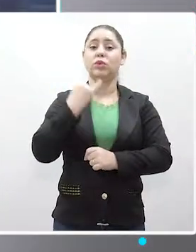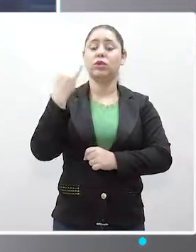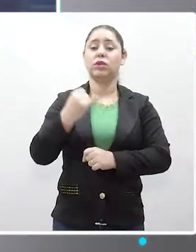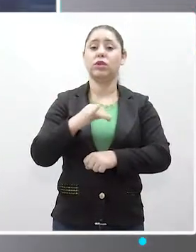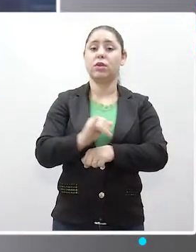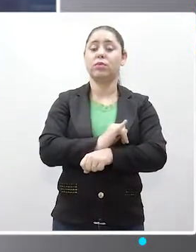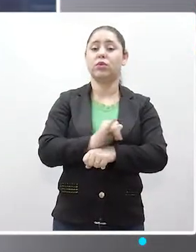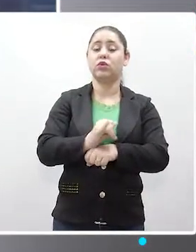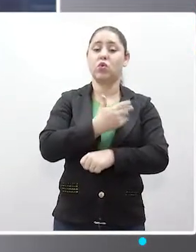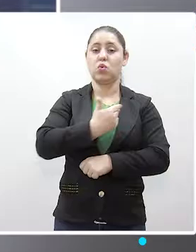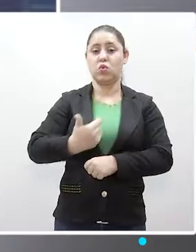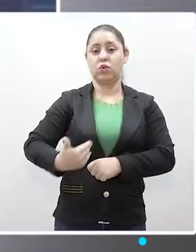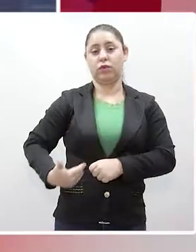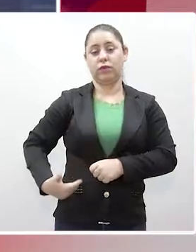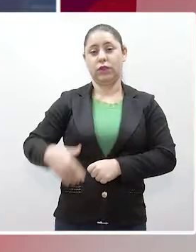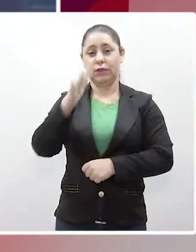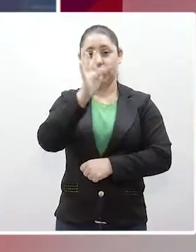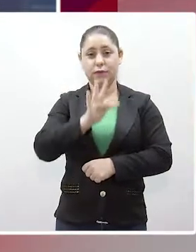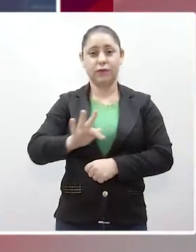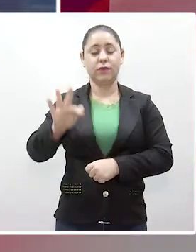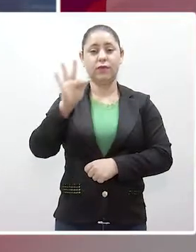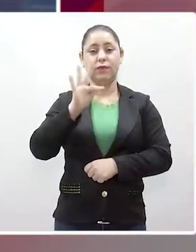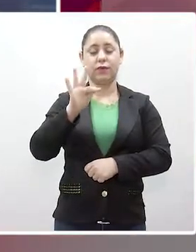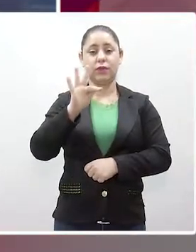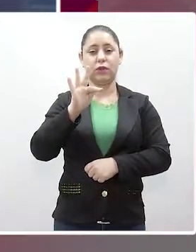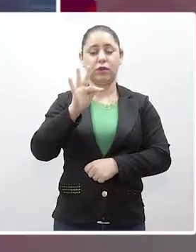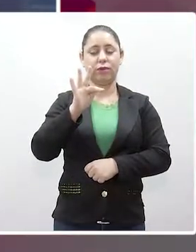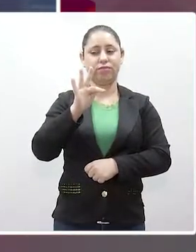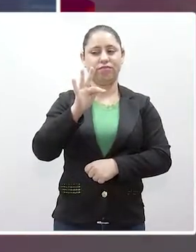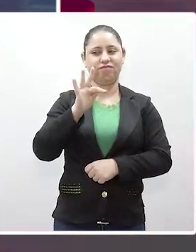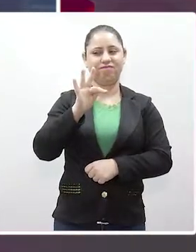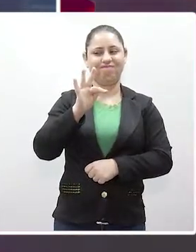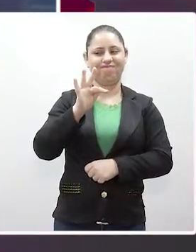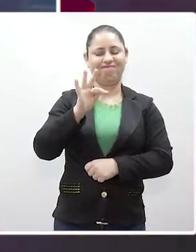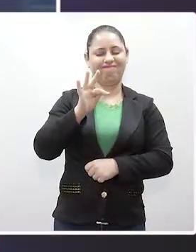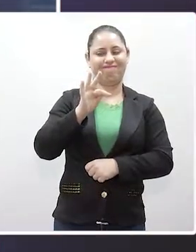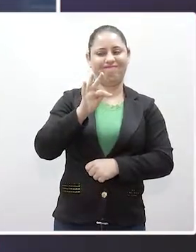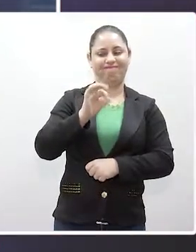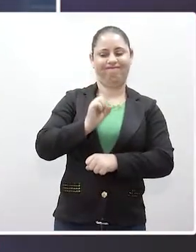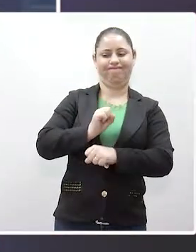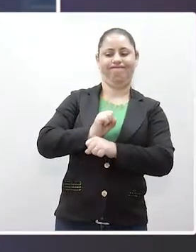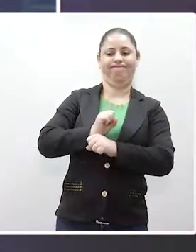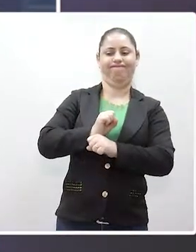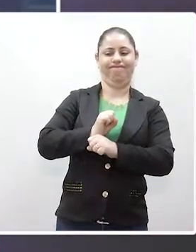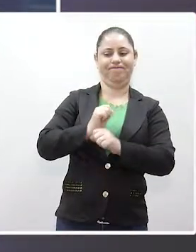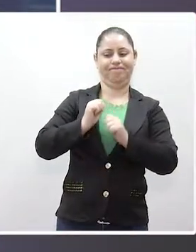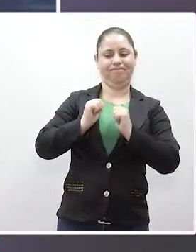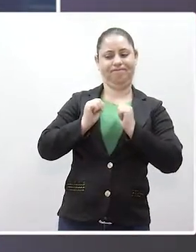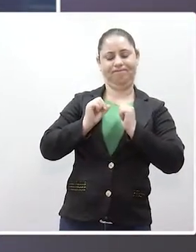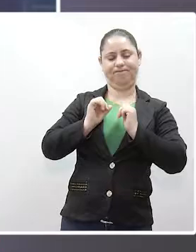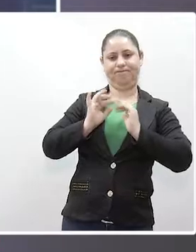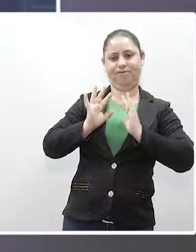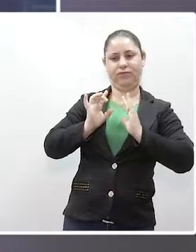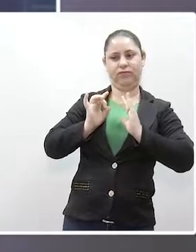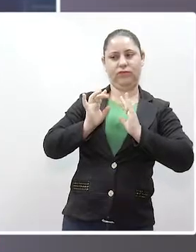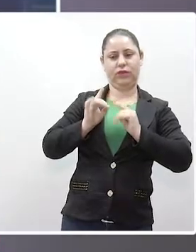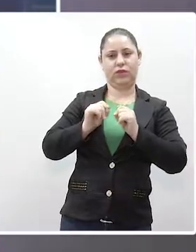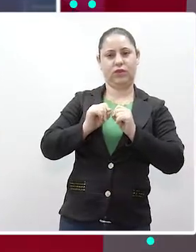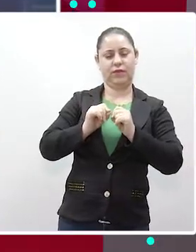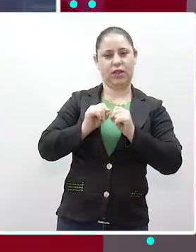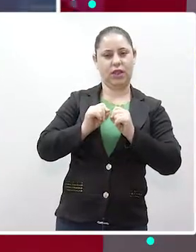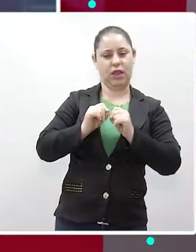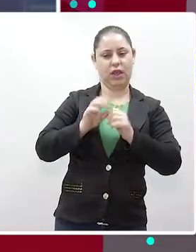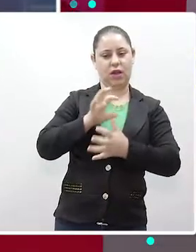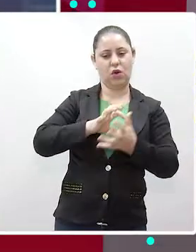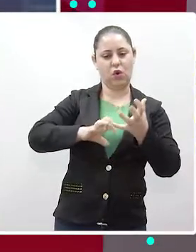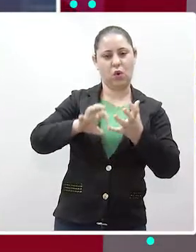do governo, que no início o governo federal ficou um pouco resistente à equipe econômica, dizia que só iria fazer